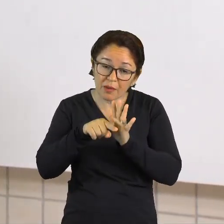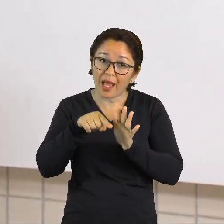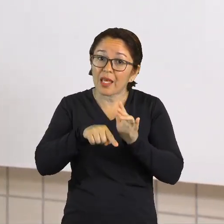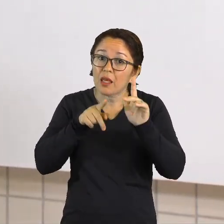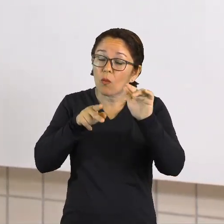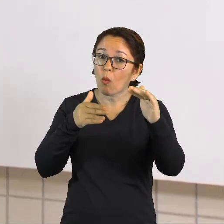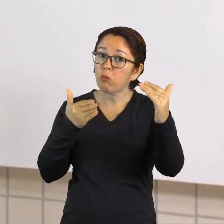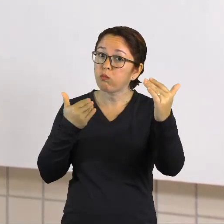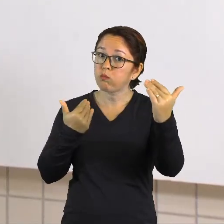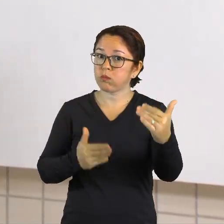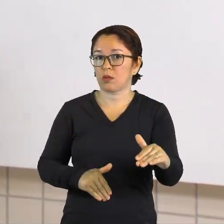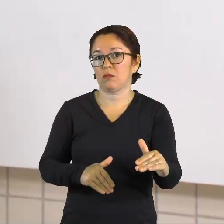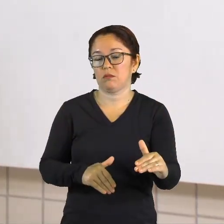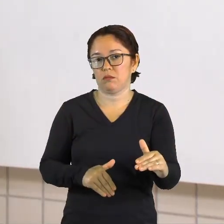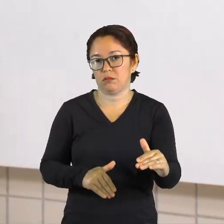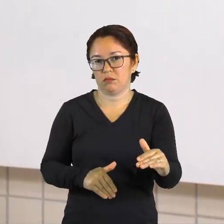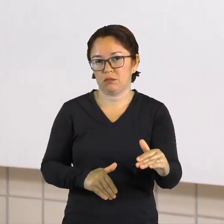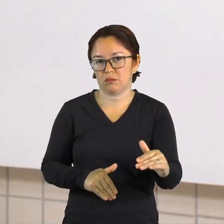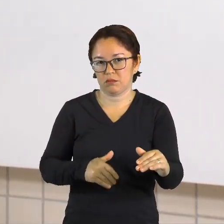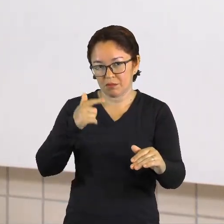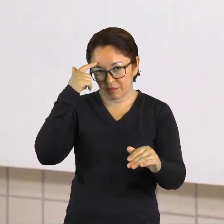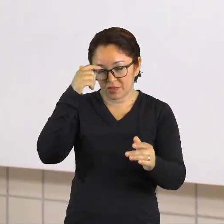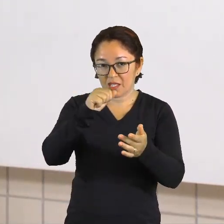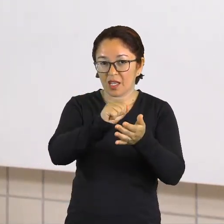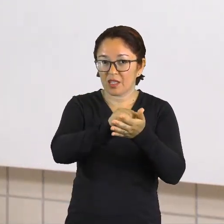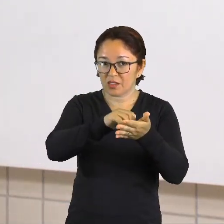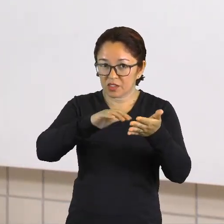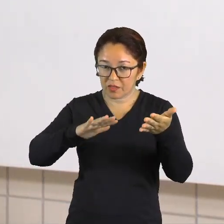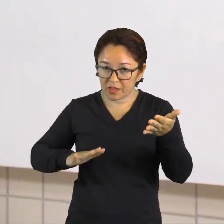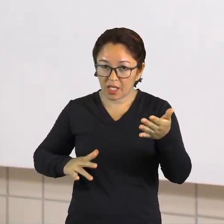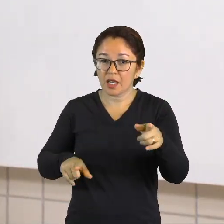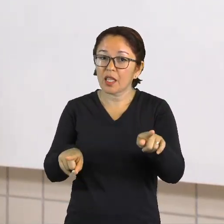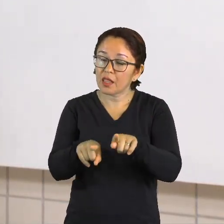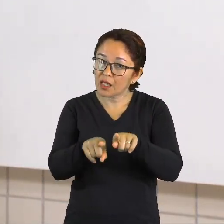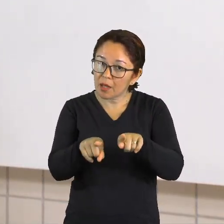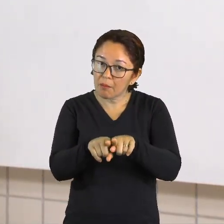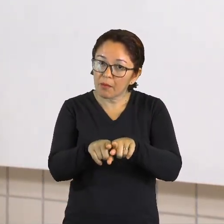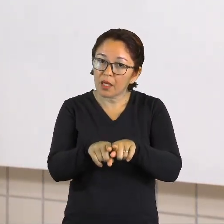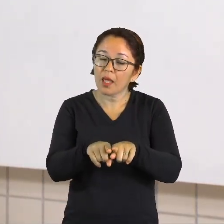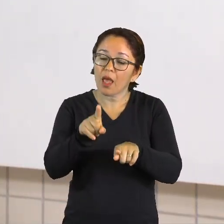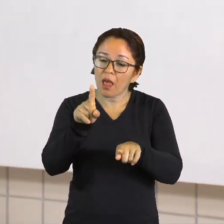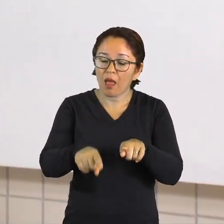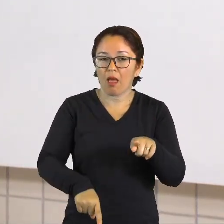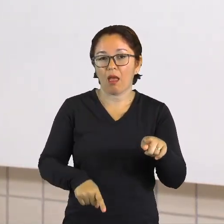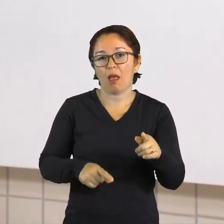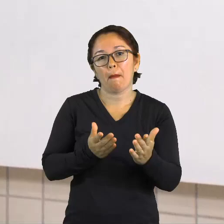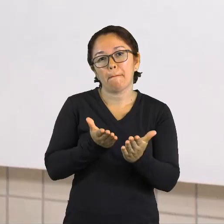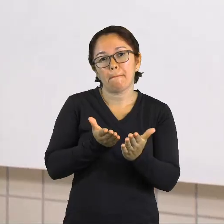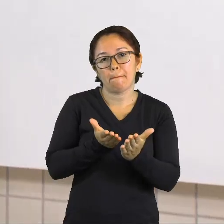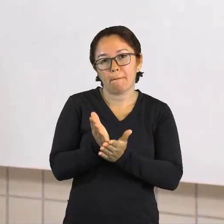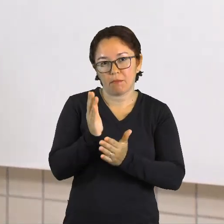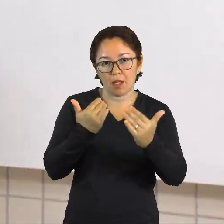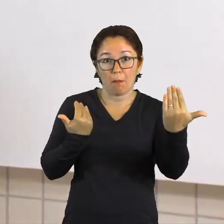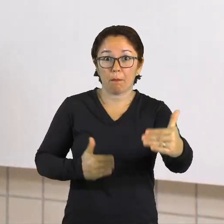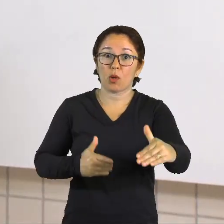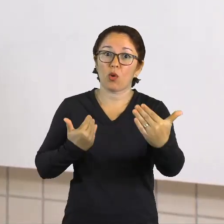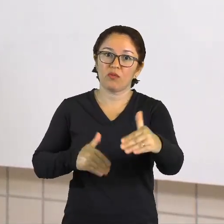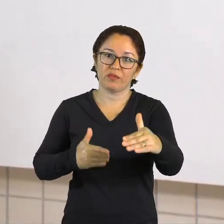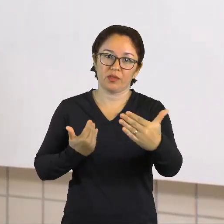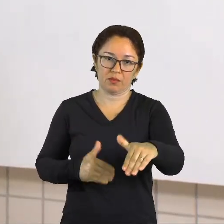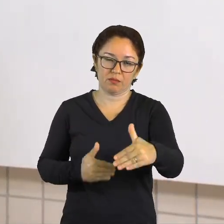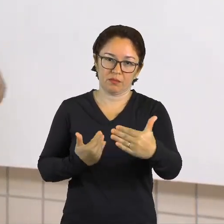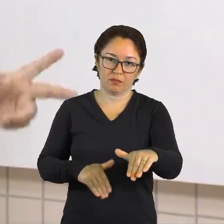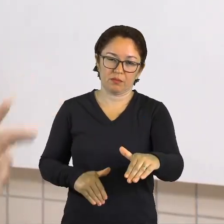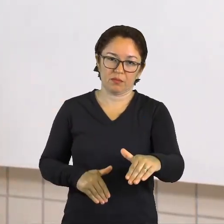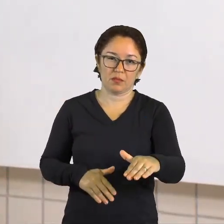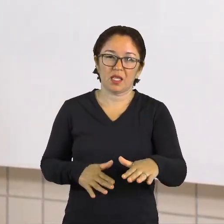são atividades, elas estão contando também como se fosse uma prova. Então, de repente, você lá com pressa de